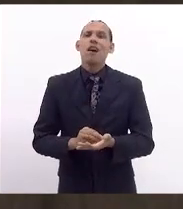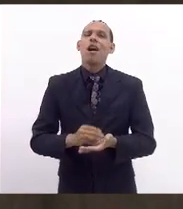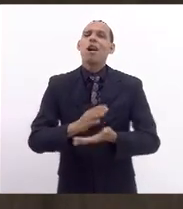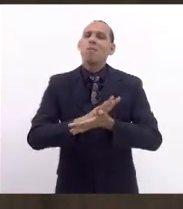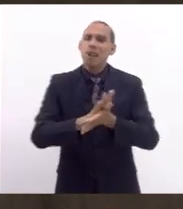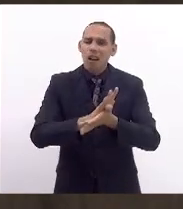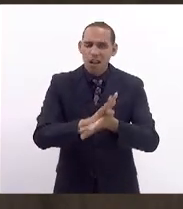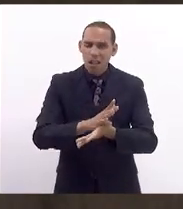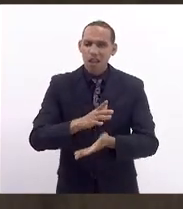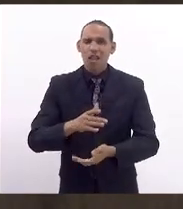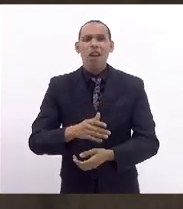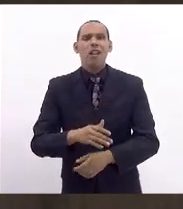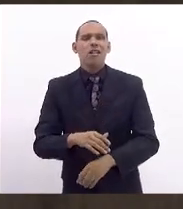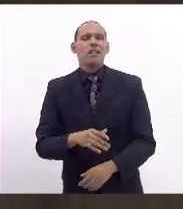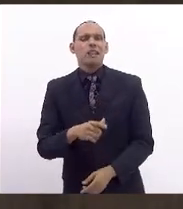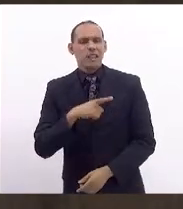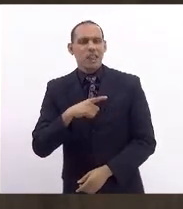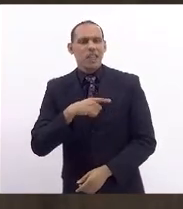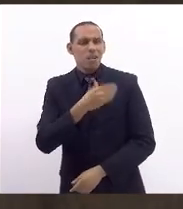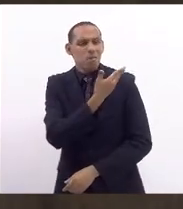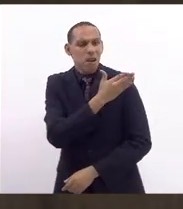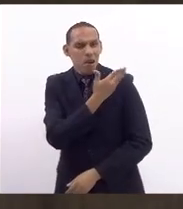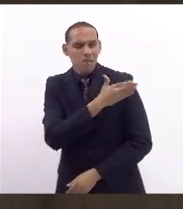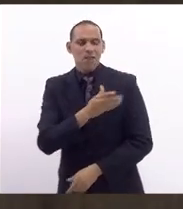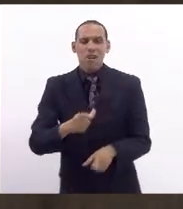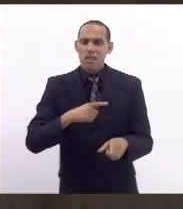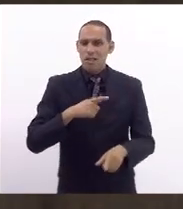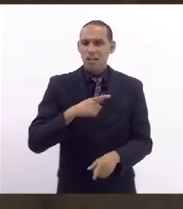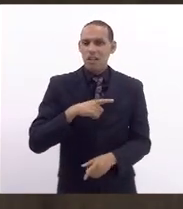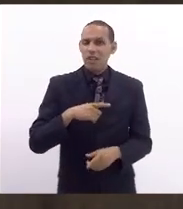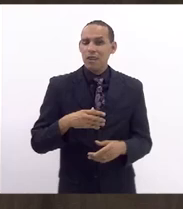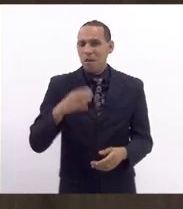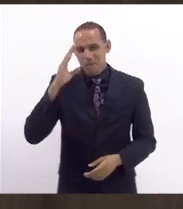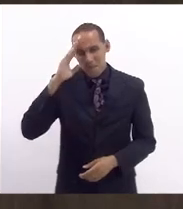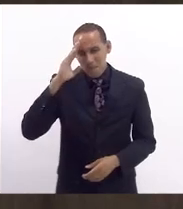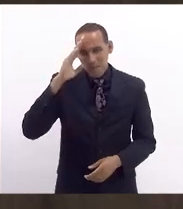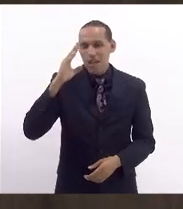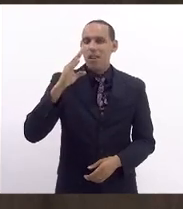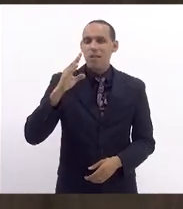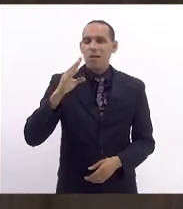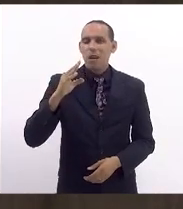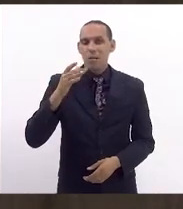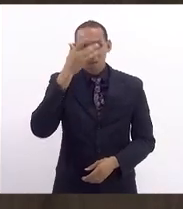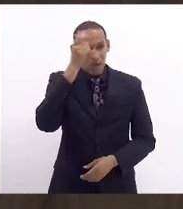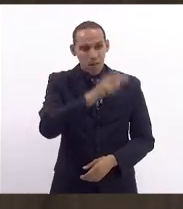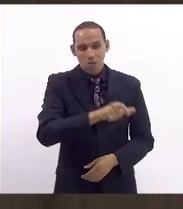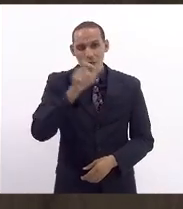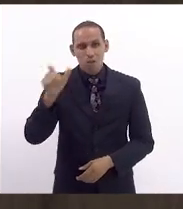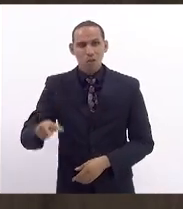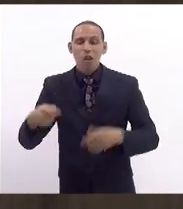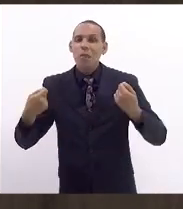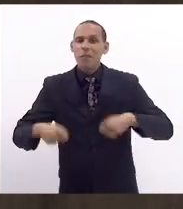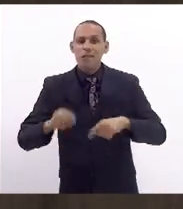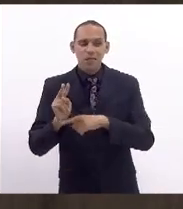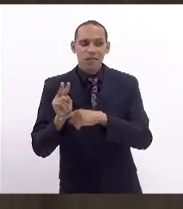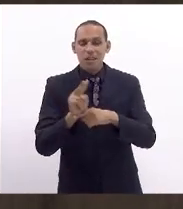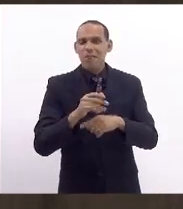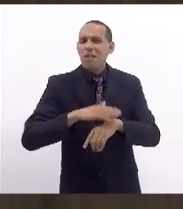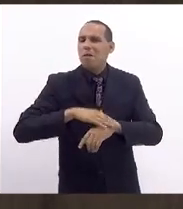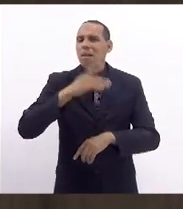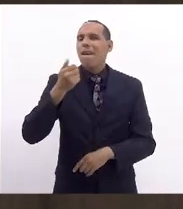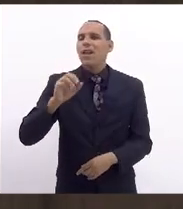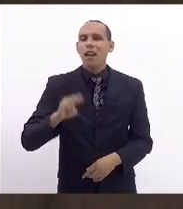preconceitos e discriminações mas ainda quando se trata de defender quem mais precisa de defender